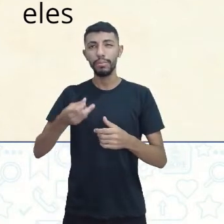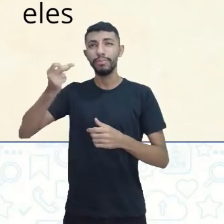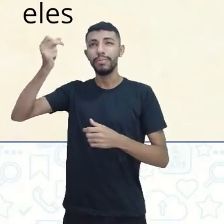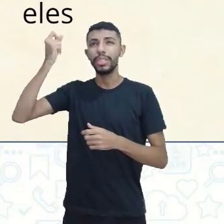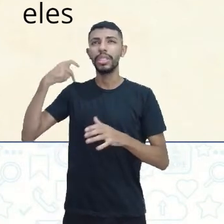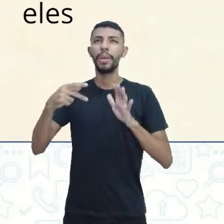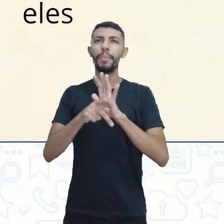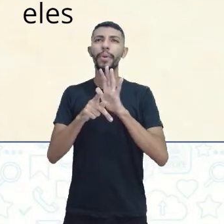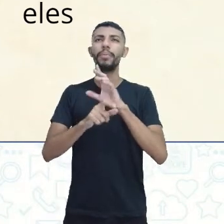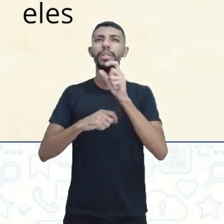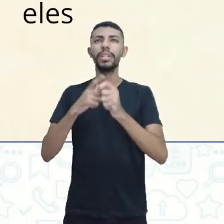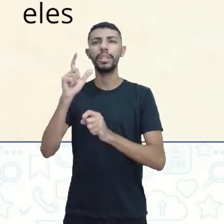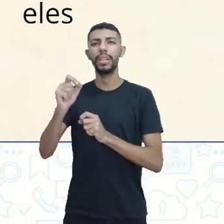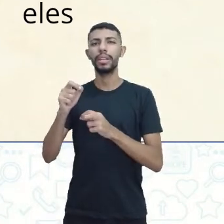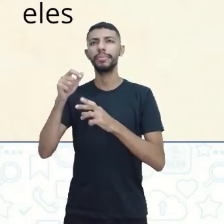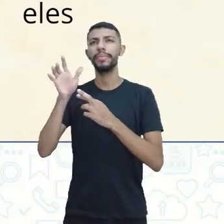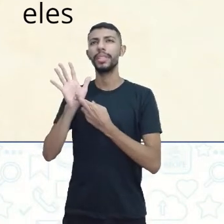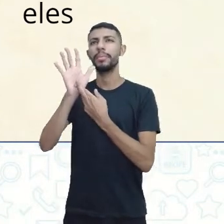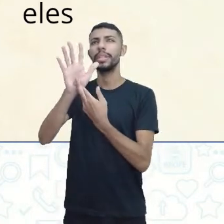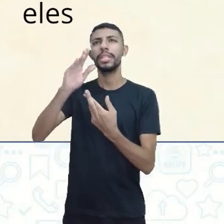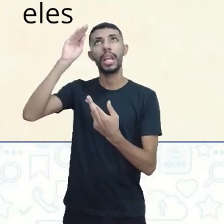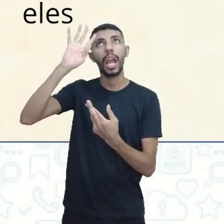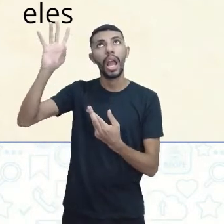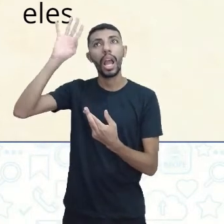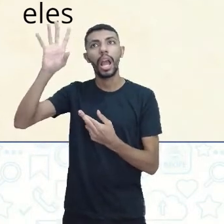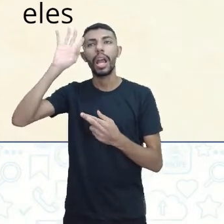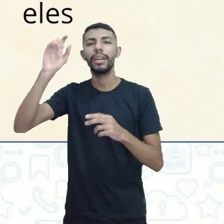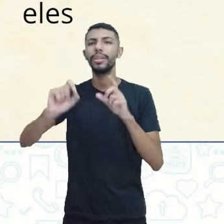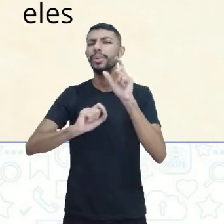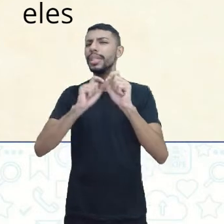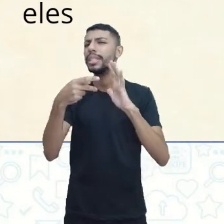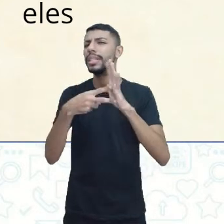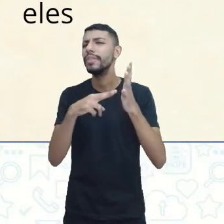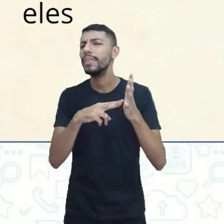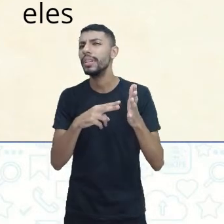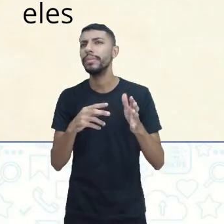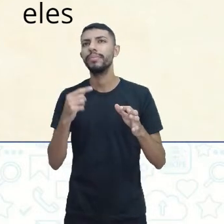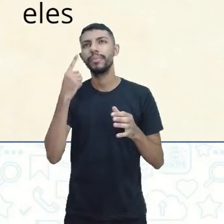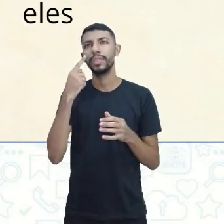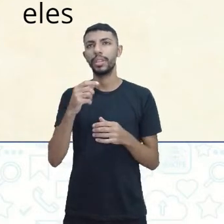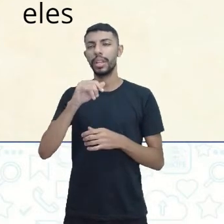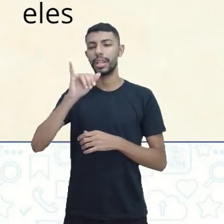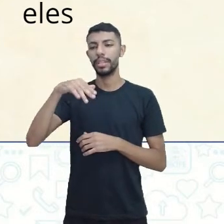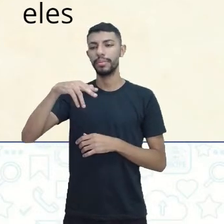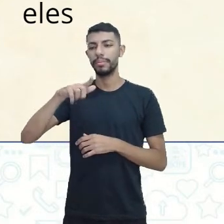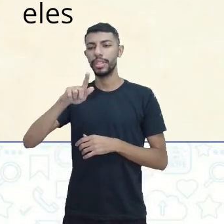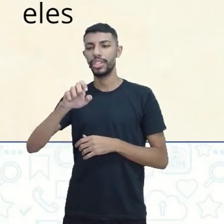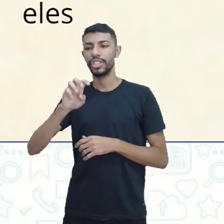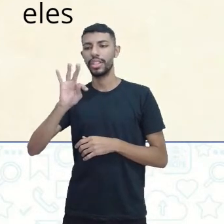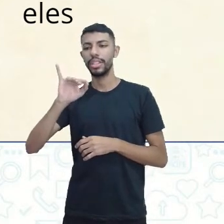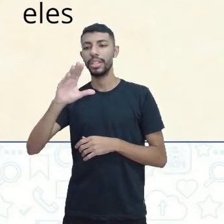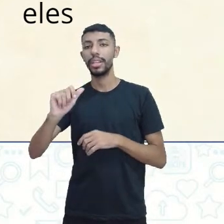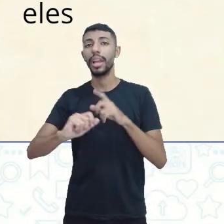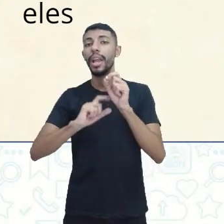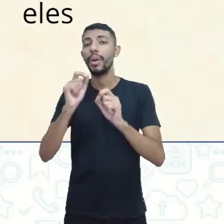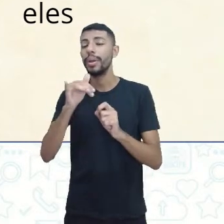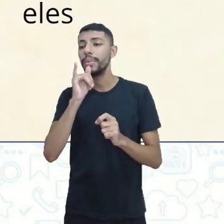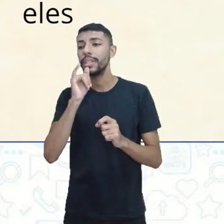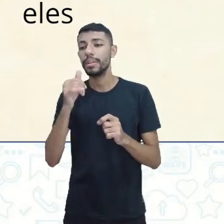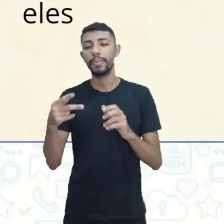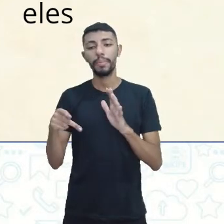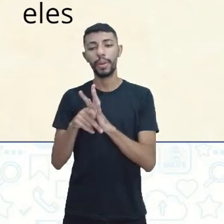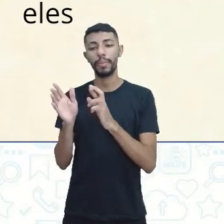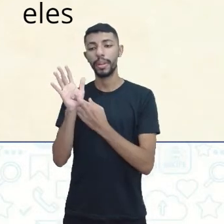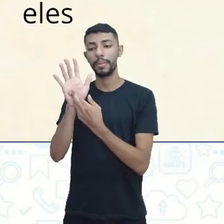representação imagética. Aí vocês, o que é isso, Camille? Representação imagética. A representação da imagem, né? Presente já